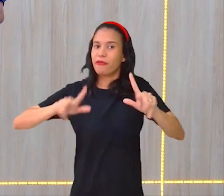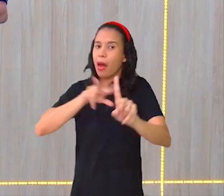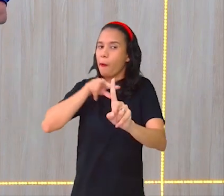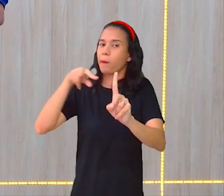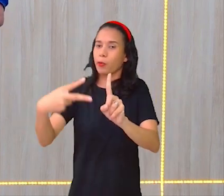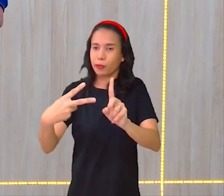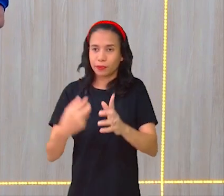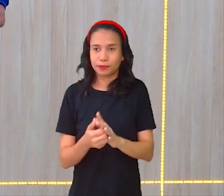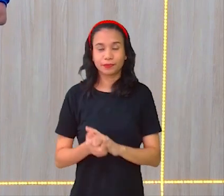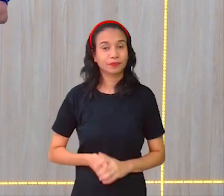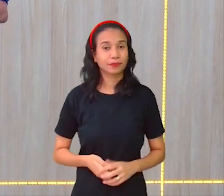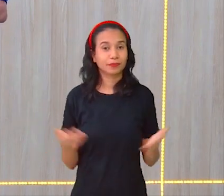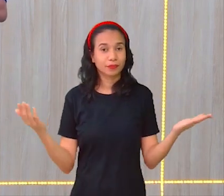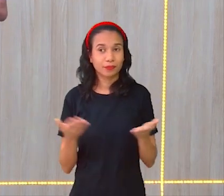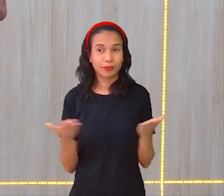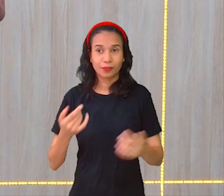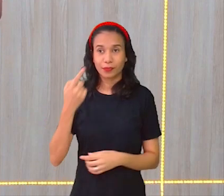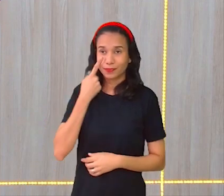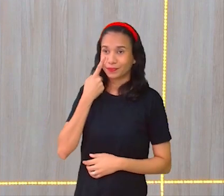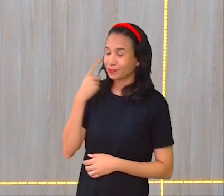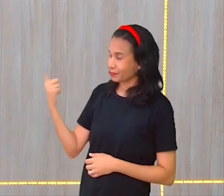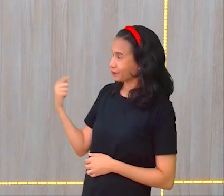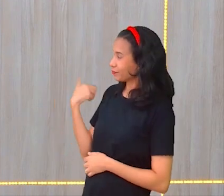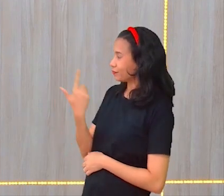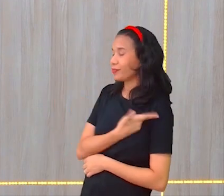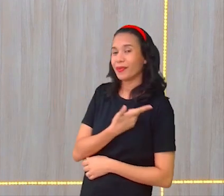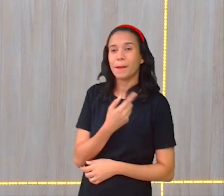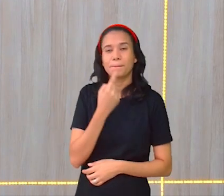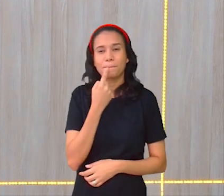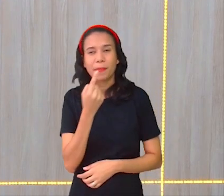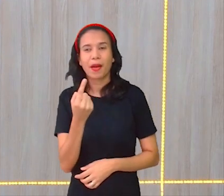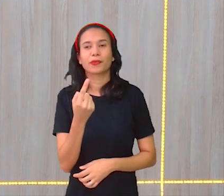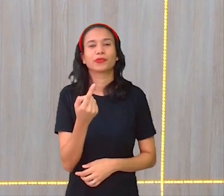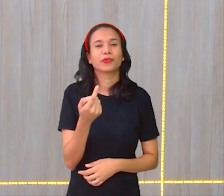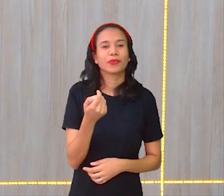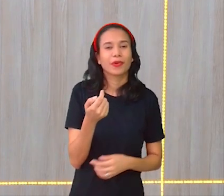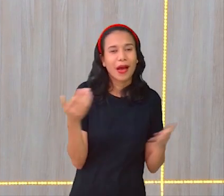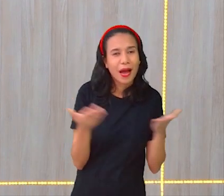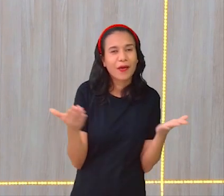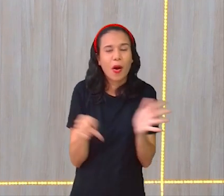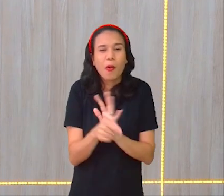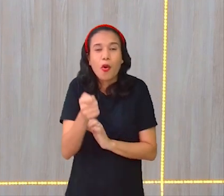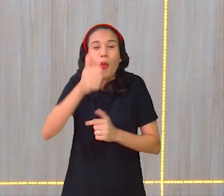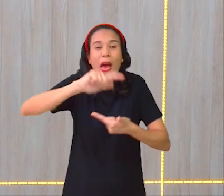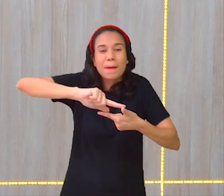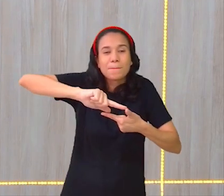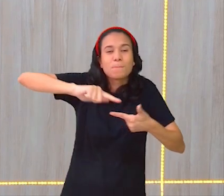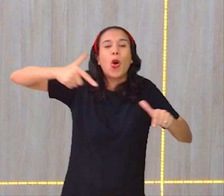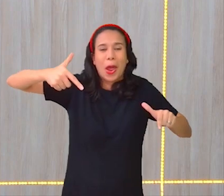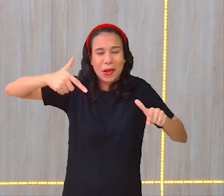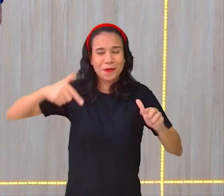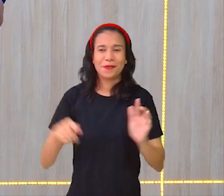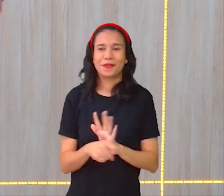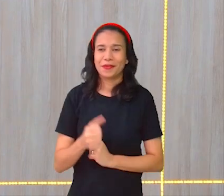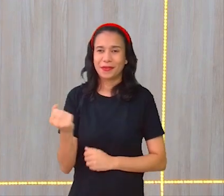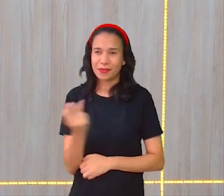forma. Vamos ver agora. Agora a gente já está mais perto da gente, já chegando aqui na modernidade. Então, vocês têm